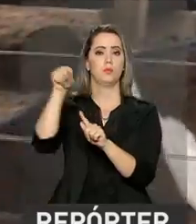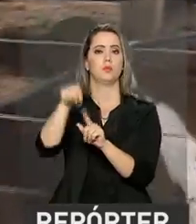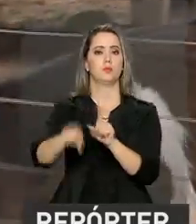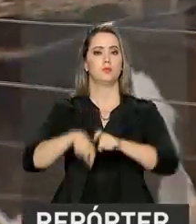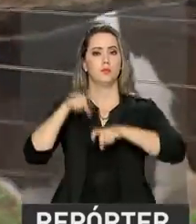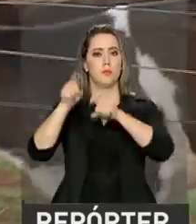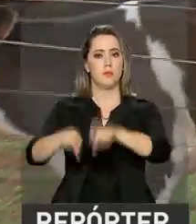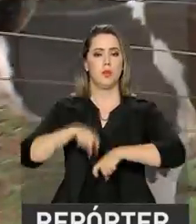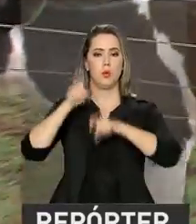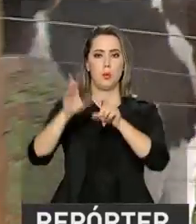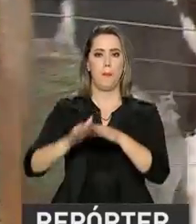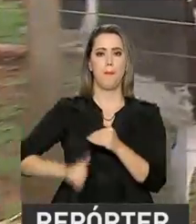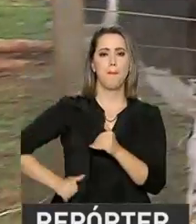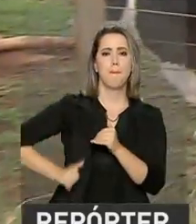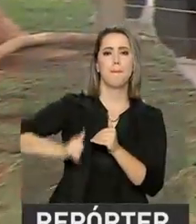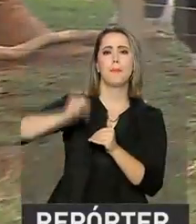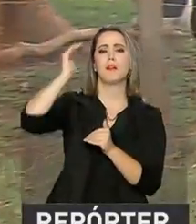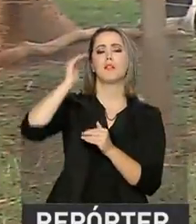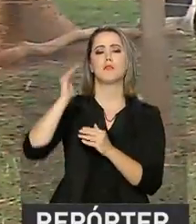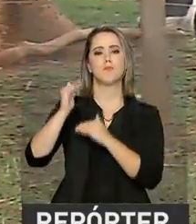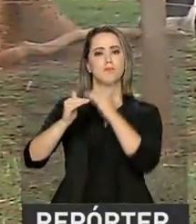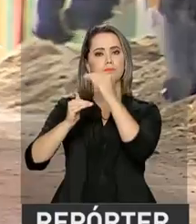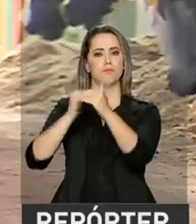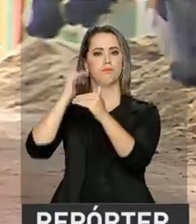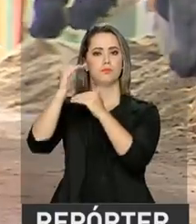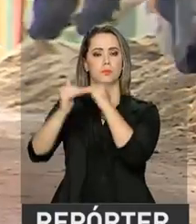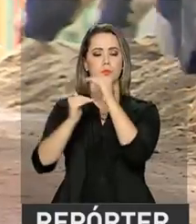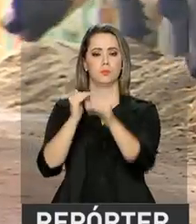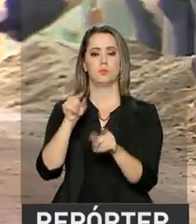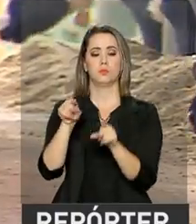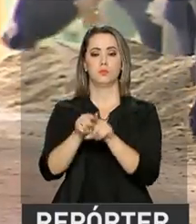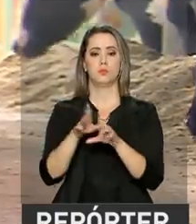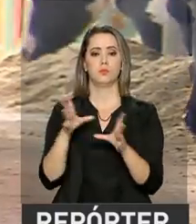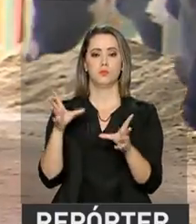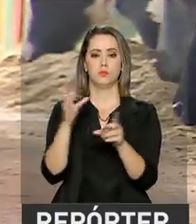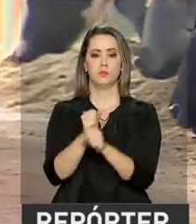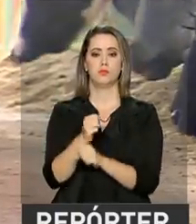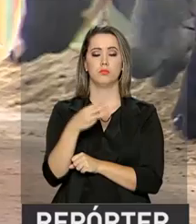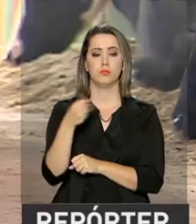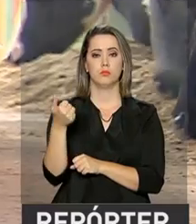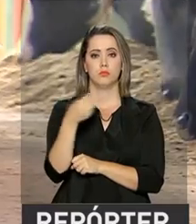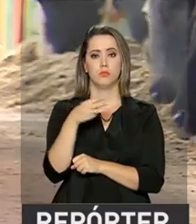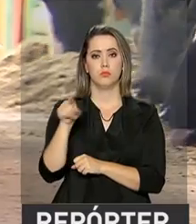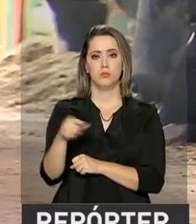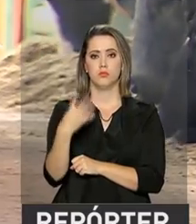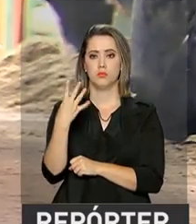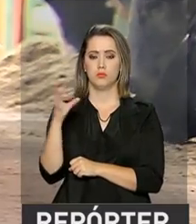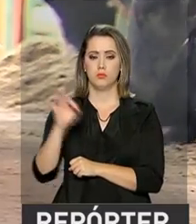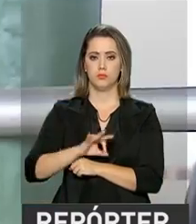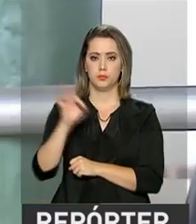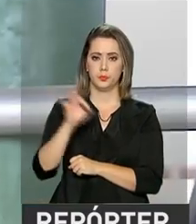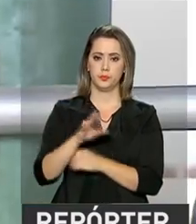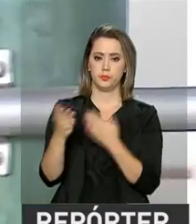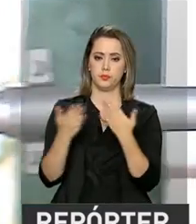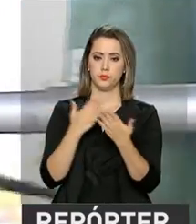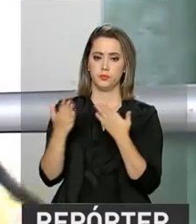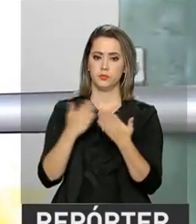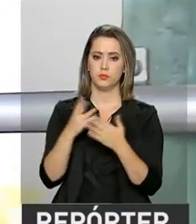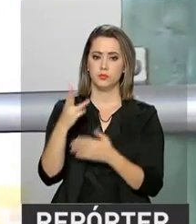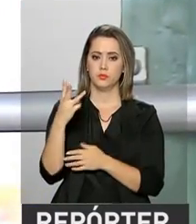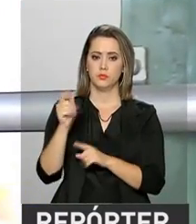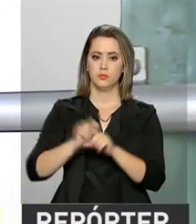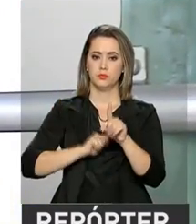registrou a maior alta entre os setores que entram no cálculo com salto de 13,4 em relação ao